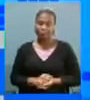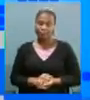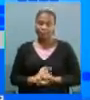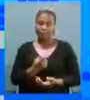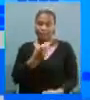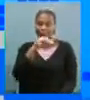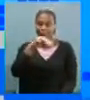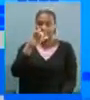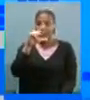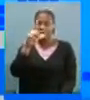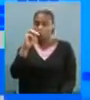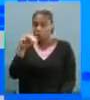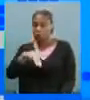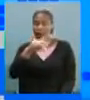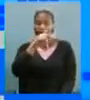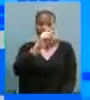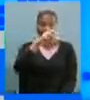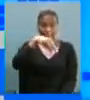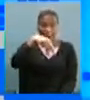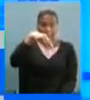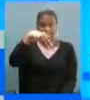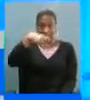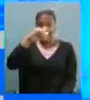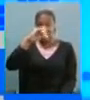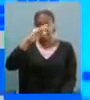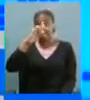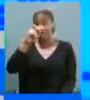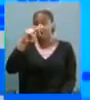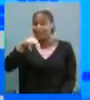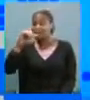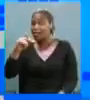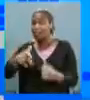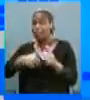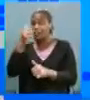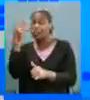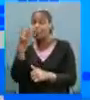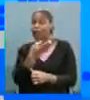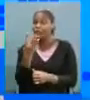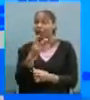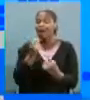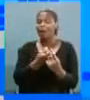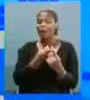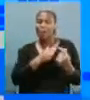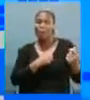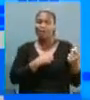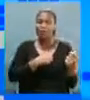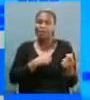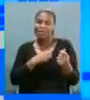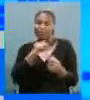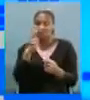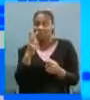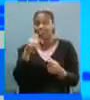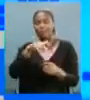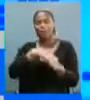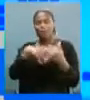Para Milton Conceição e Epifânia Lima, é o vencedor da quarta edição do concurso de danças tradicionais Dançar São Vicente, realizado